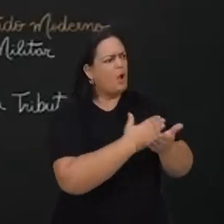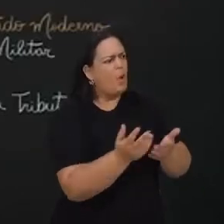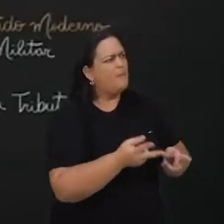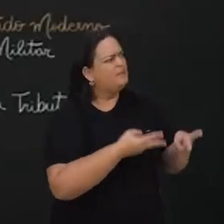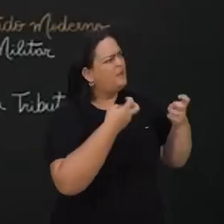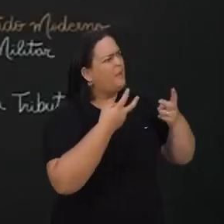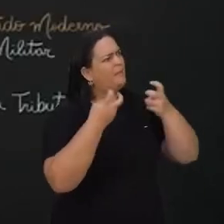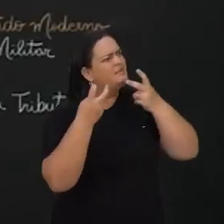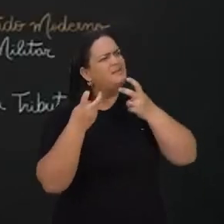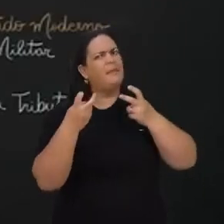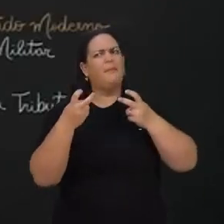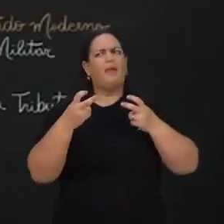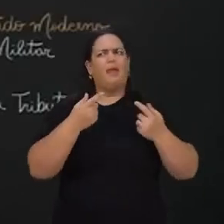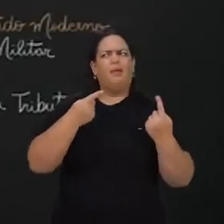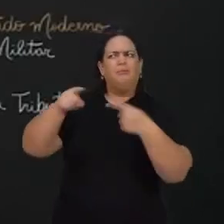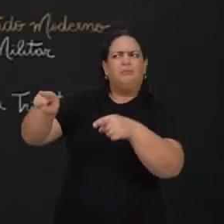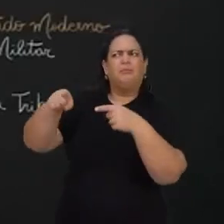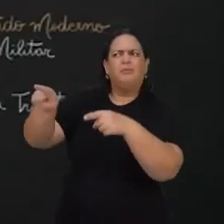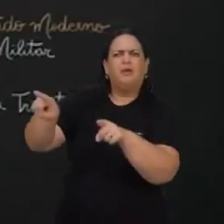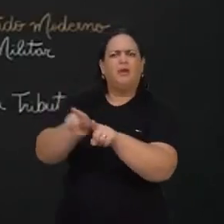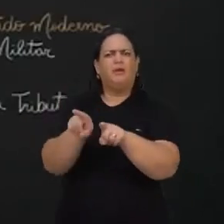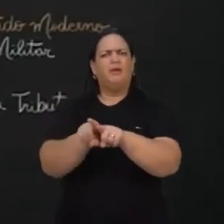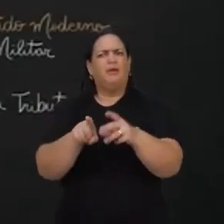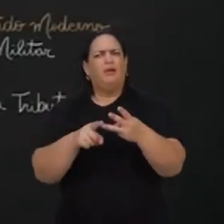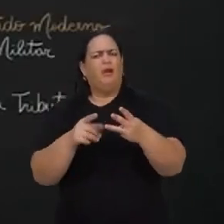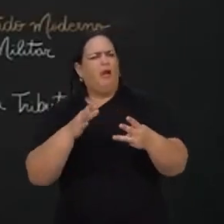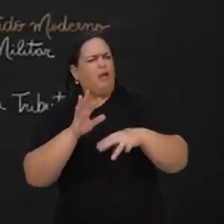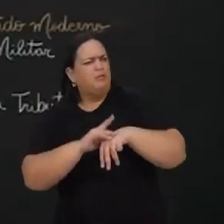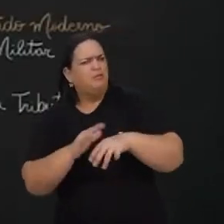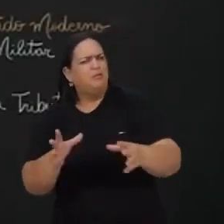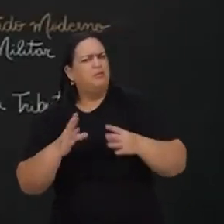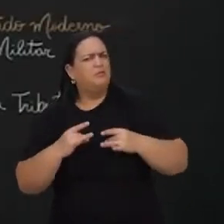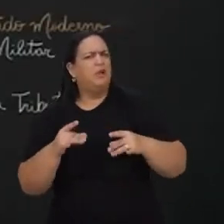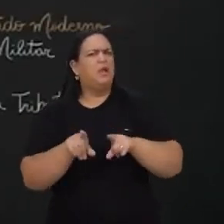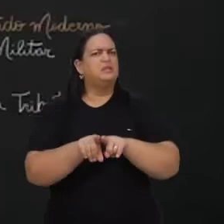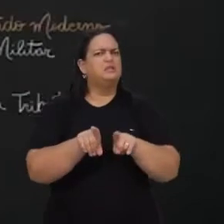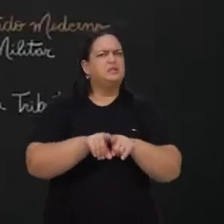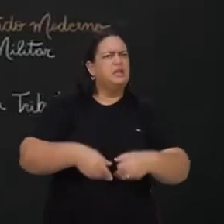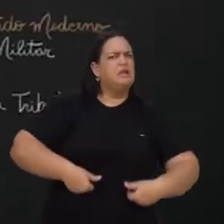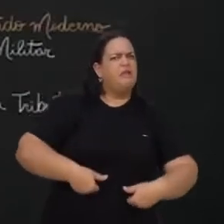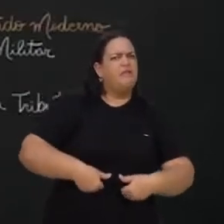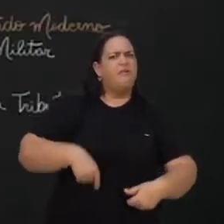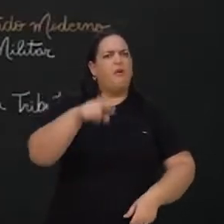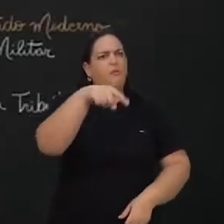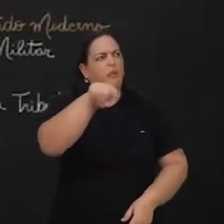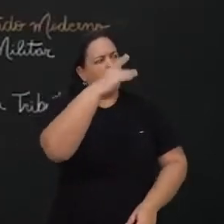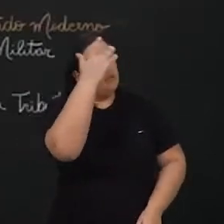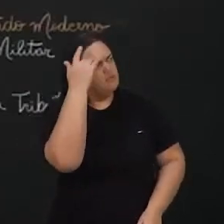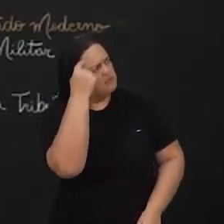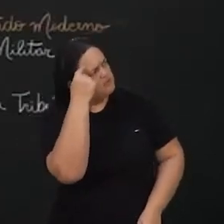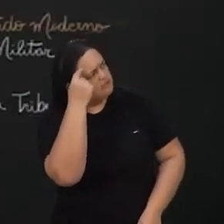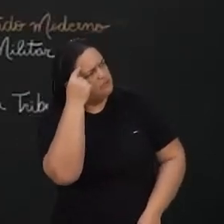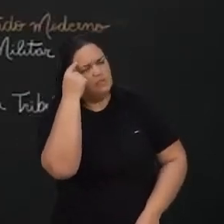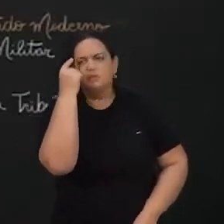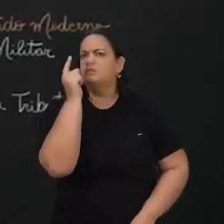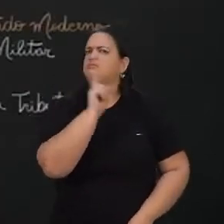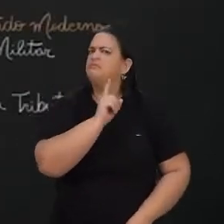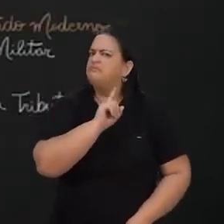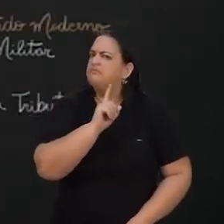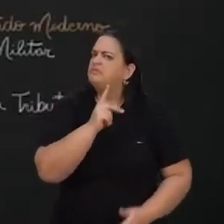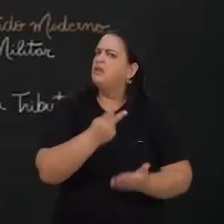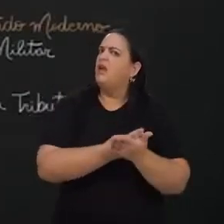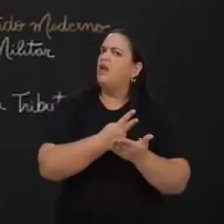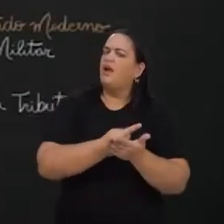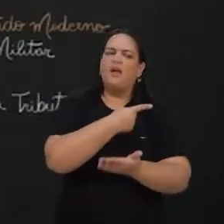e está acontecendo a fome, essa sensação de proteção ela não existe mais. Então, em muitos locais da Europa, a partir de então,